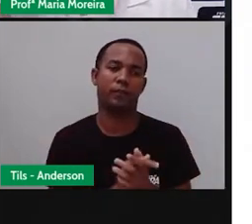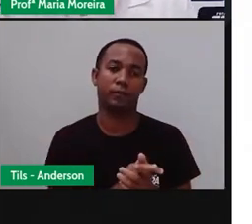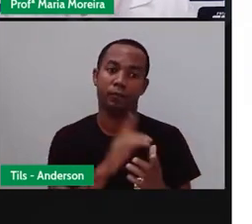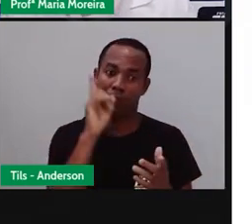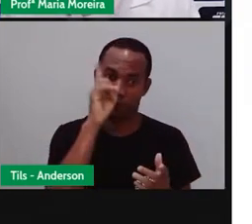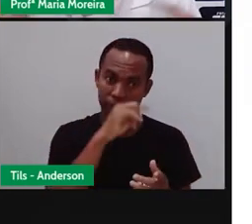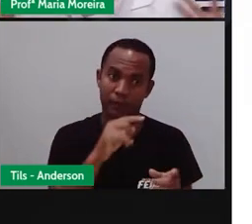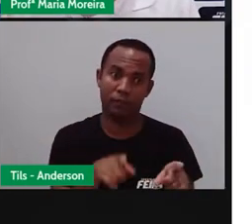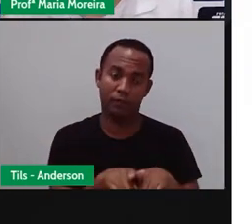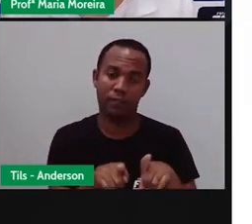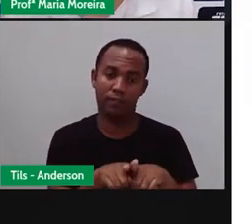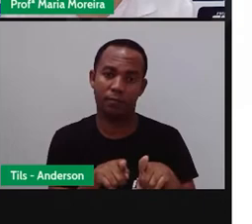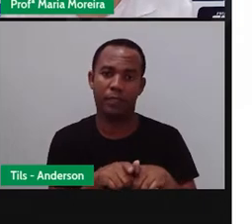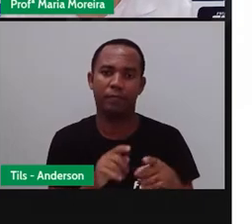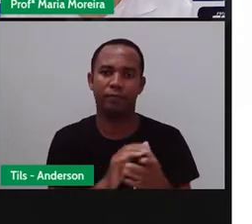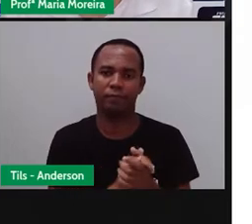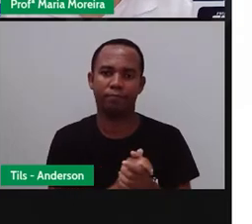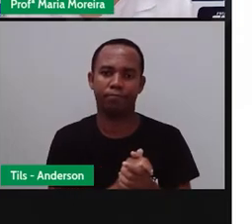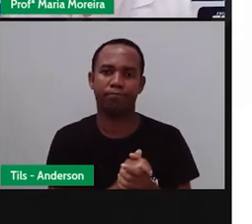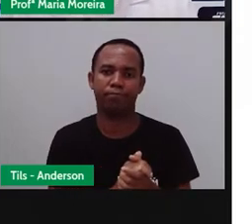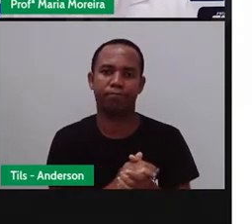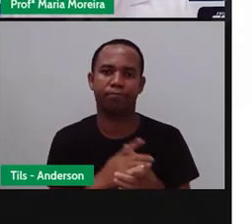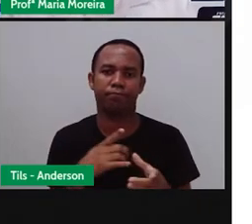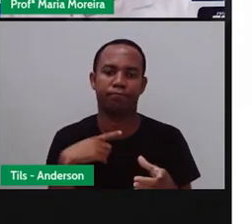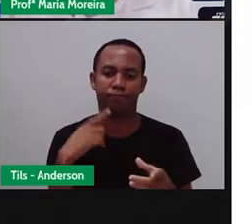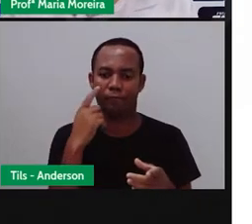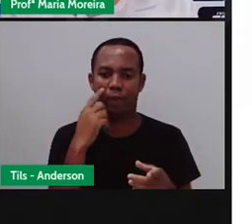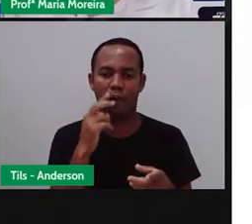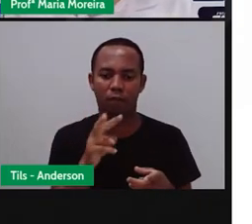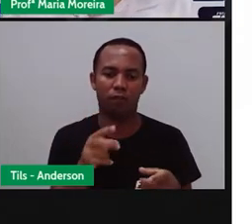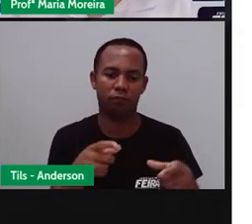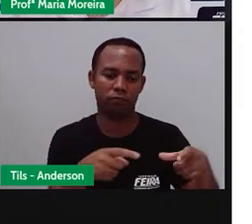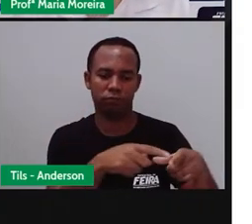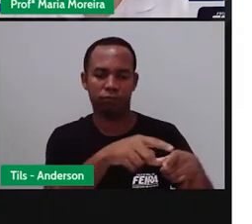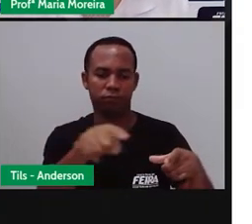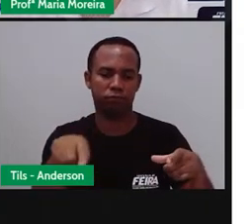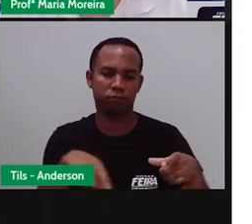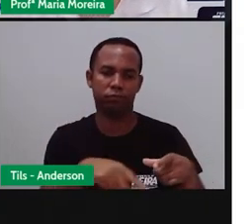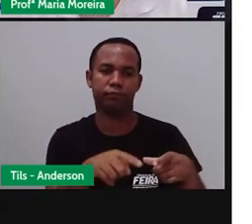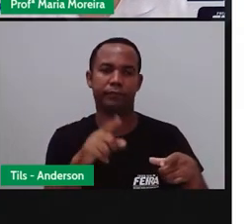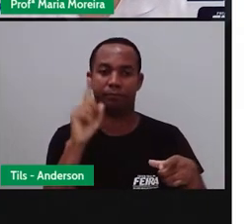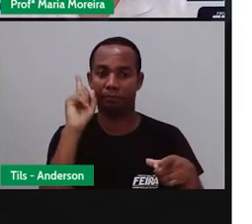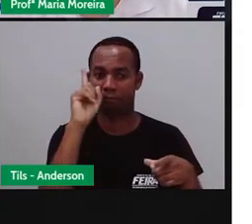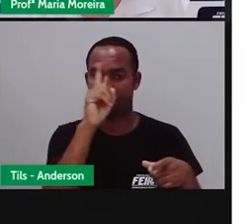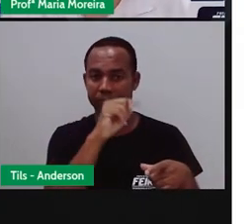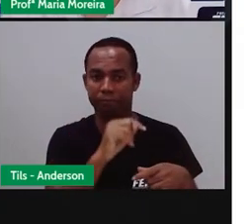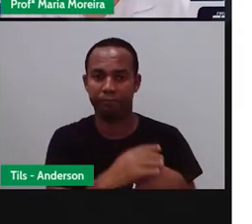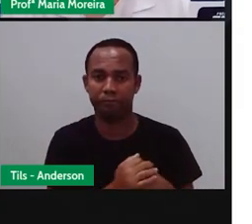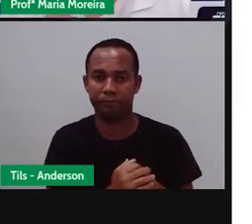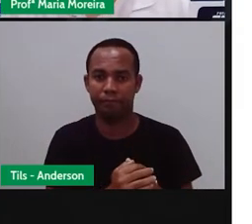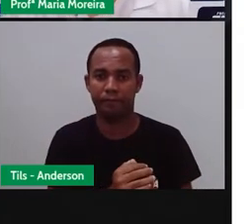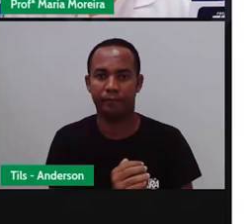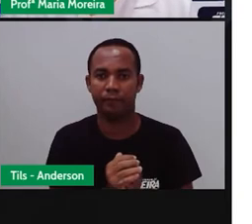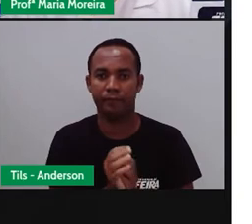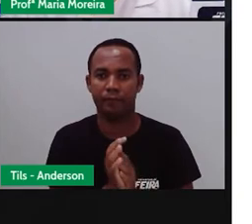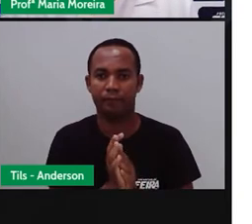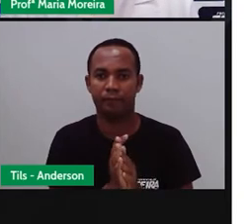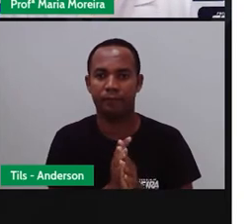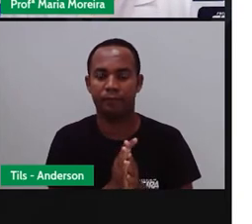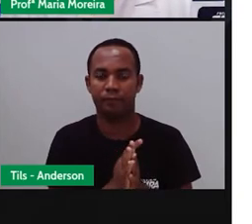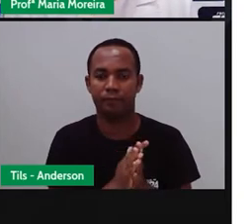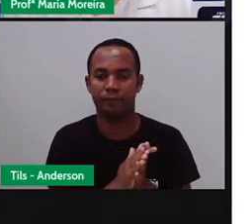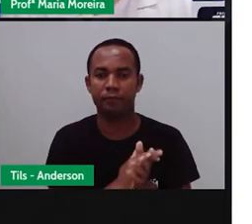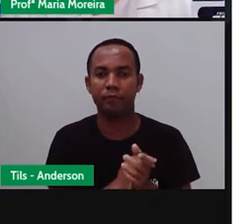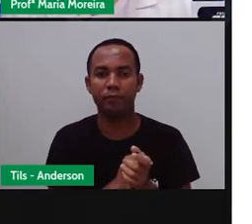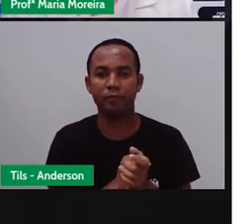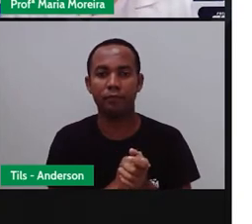tubulações, esses canos enormes, esses bueiros, chamados aí de bueiros. E aí a situação fica bem complicada.